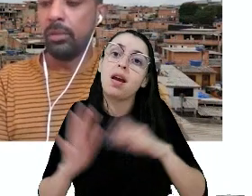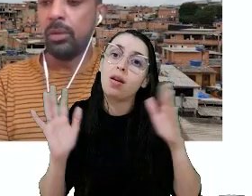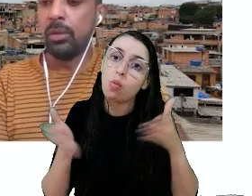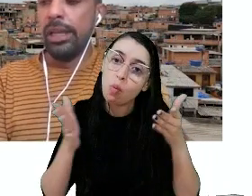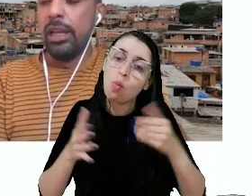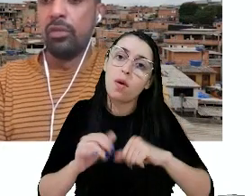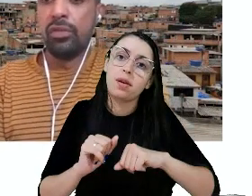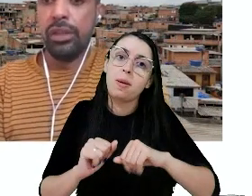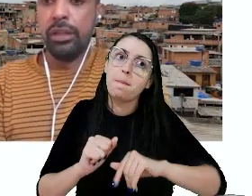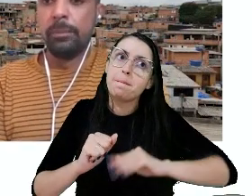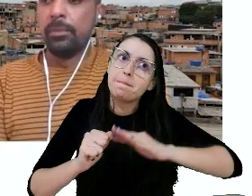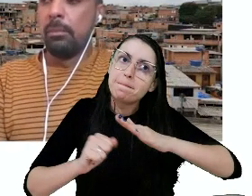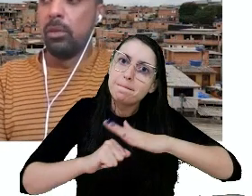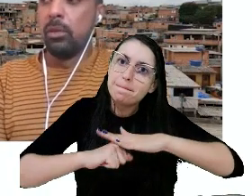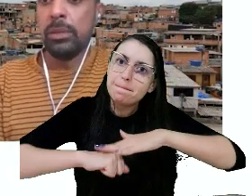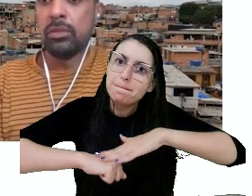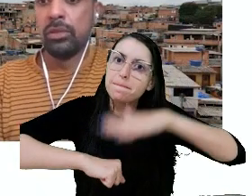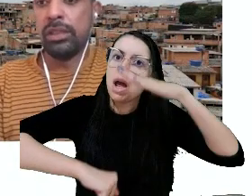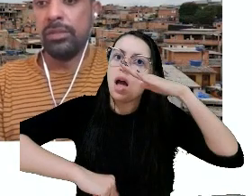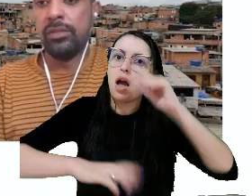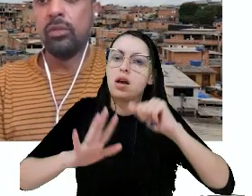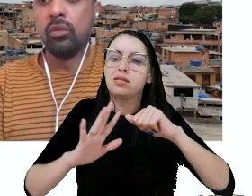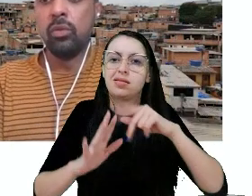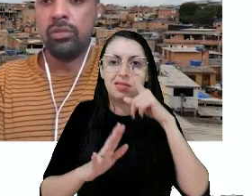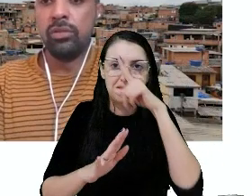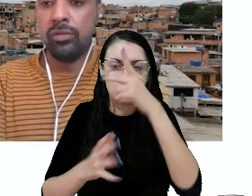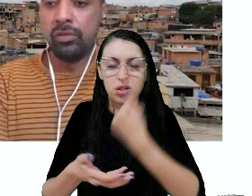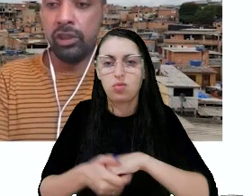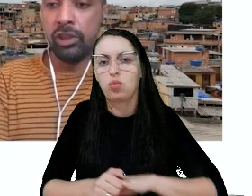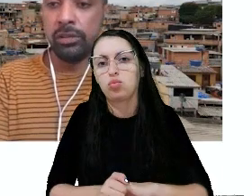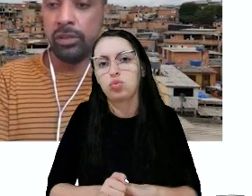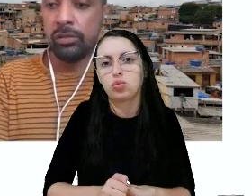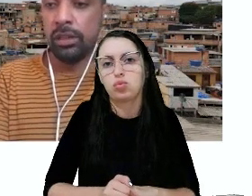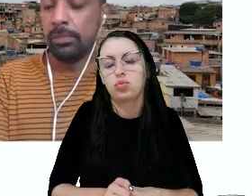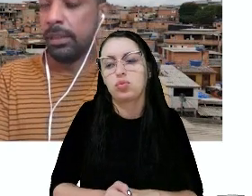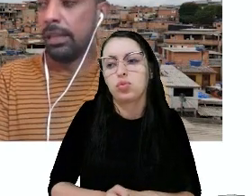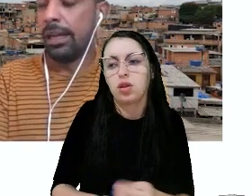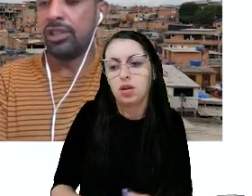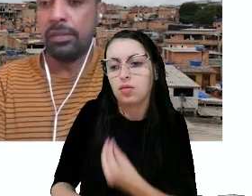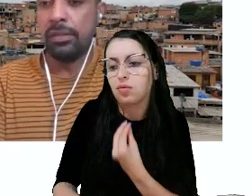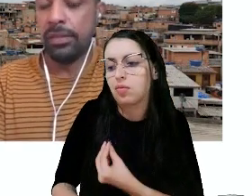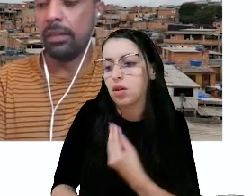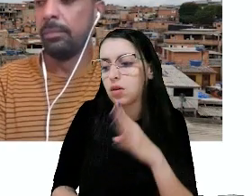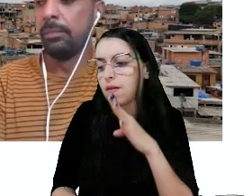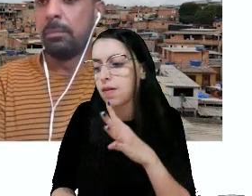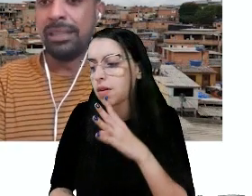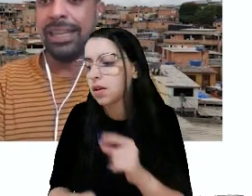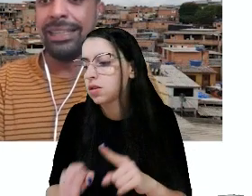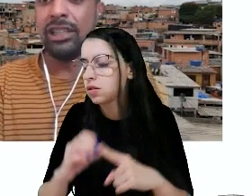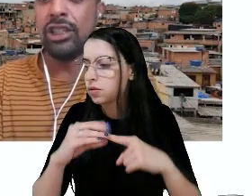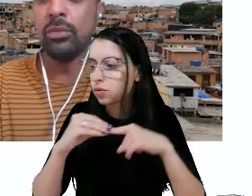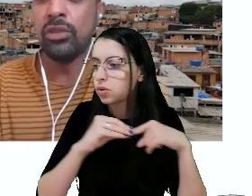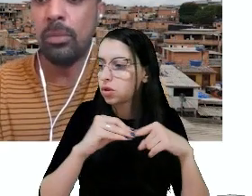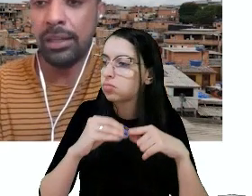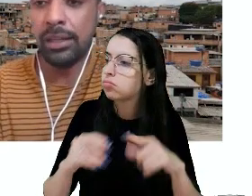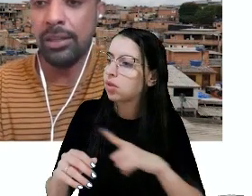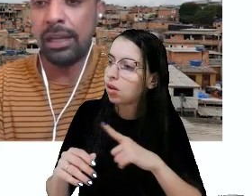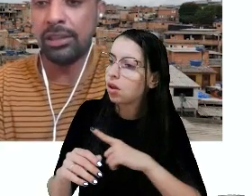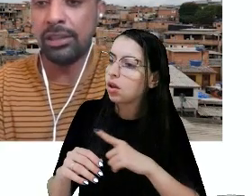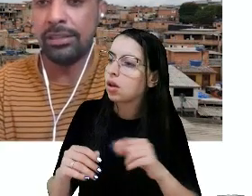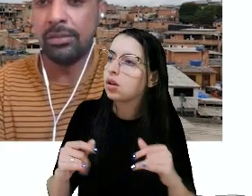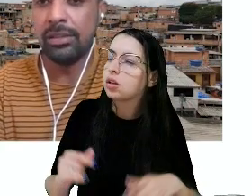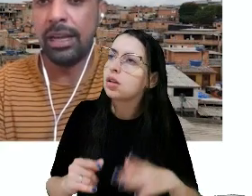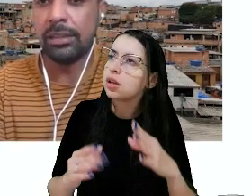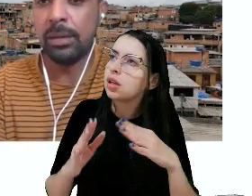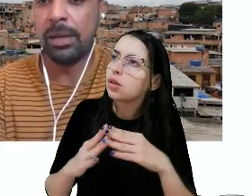contexto pandêmico. Eu vi muitas pessoas que viviam num contexto de vulnerabilidade em favela, mas que ainda tinham seu